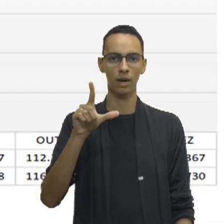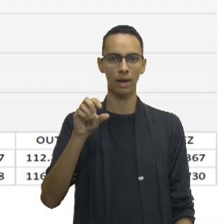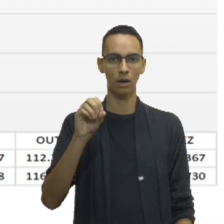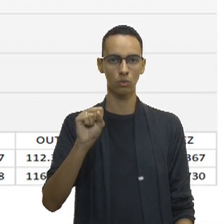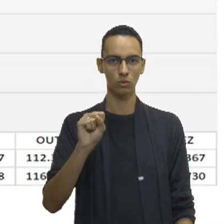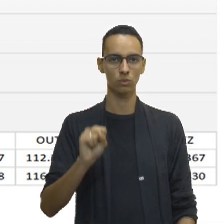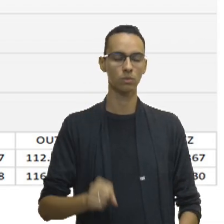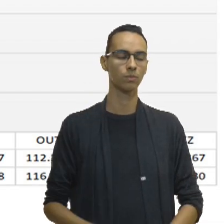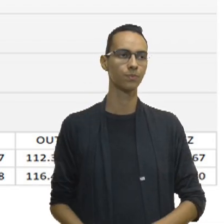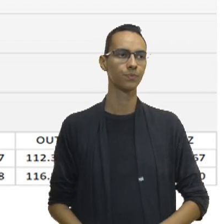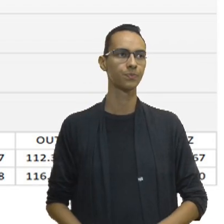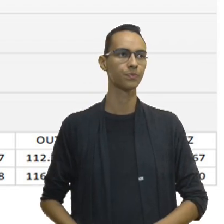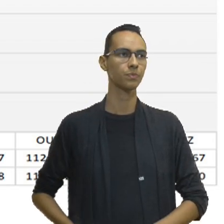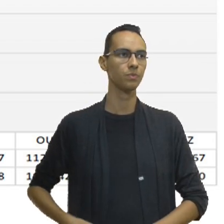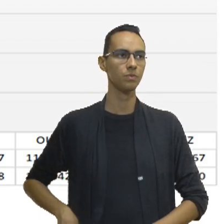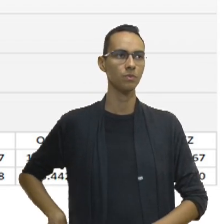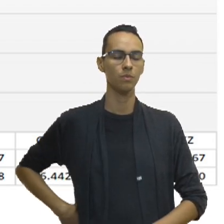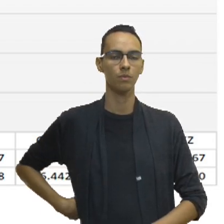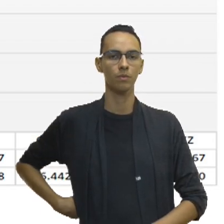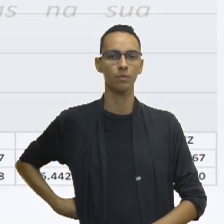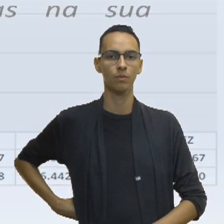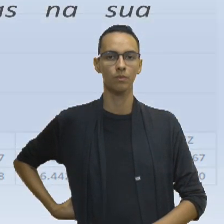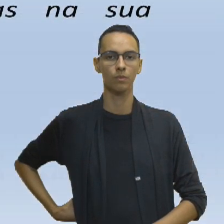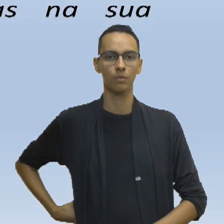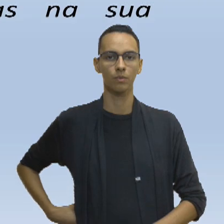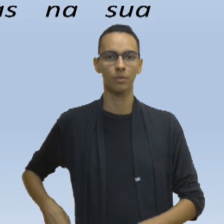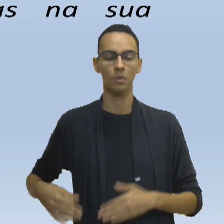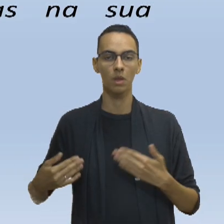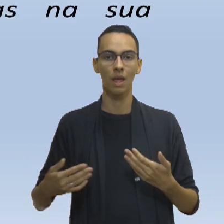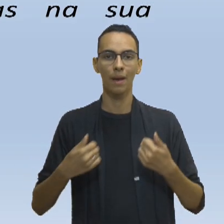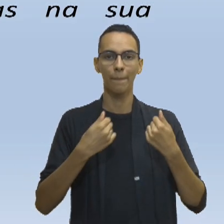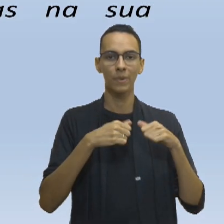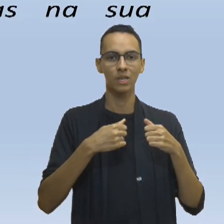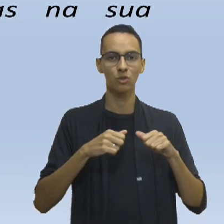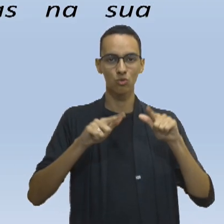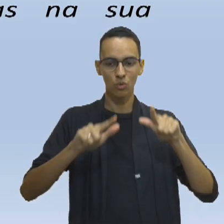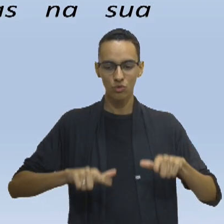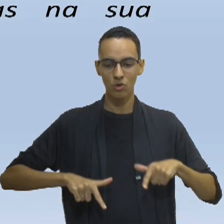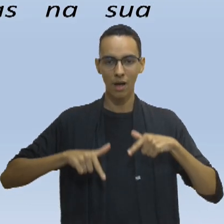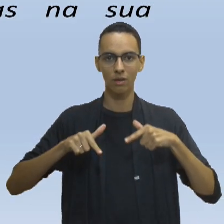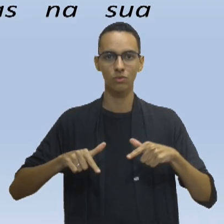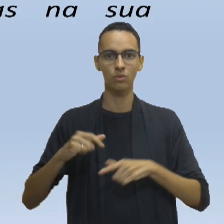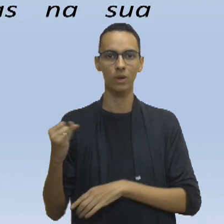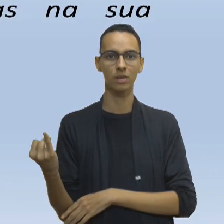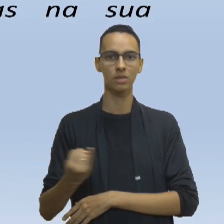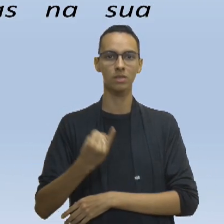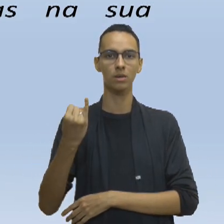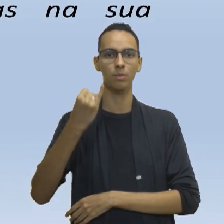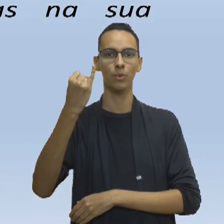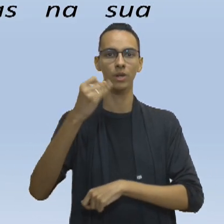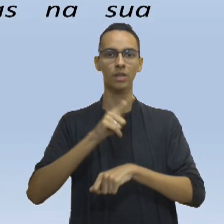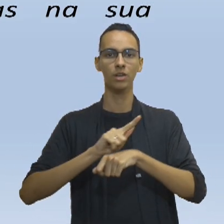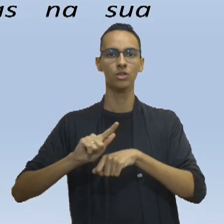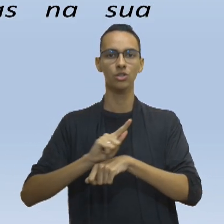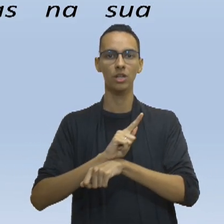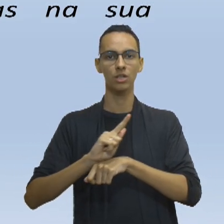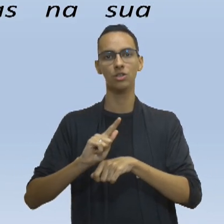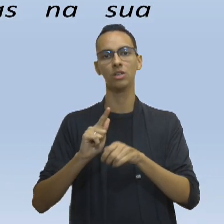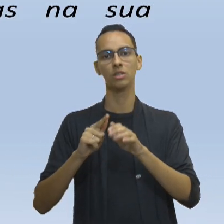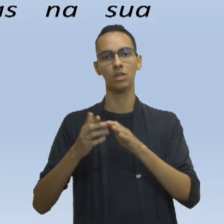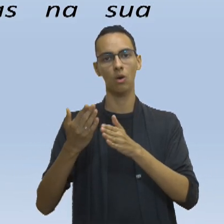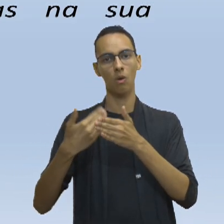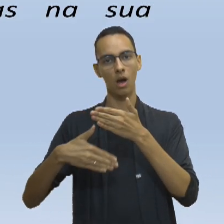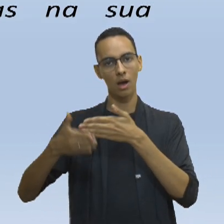favor. Isso exigiu ações importantes da gestão anterior, né?